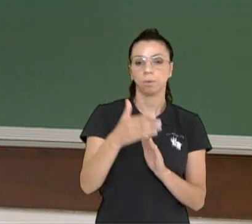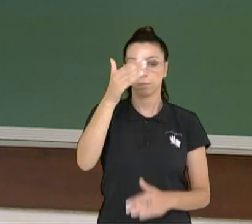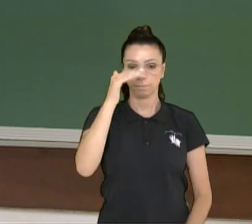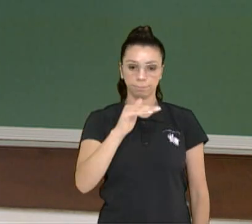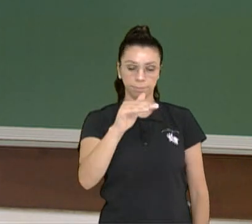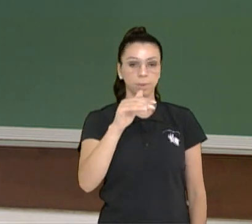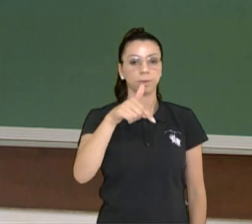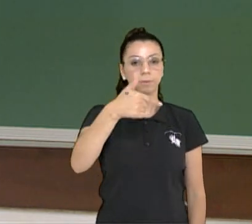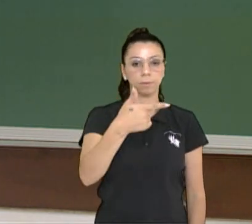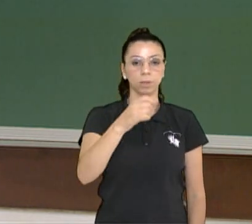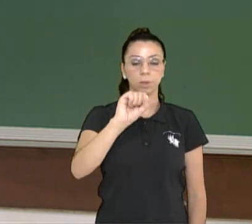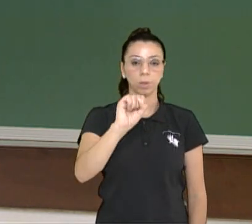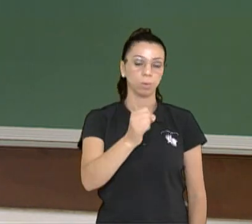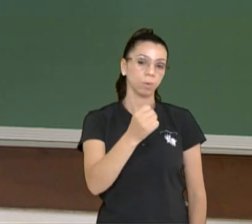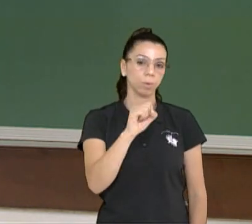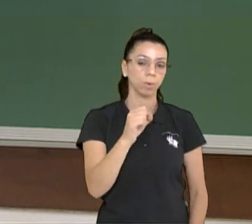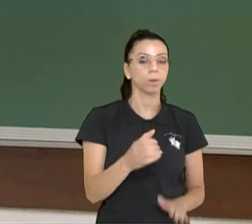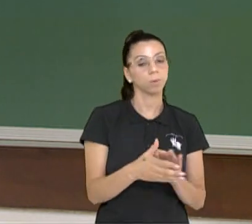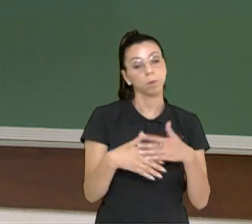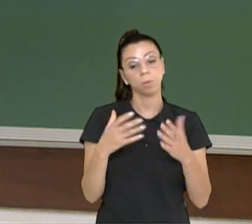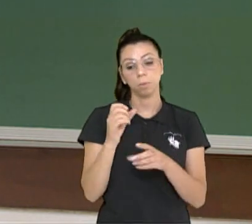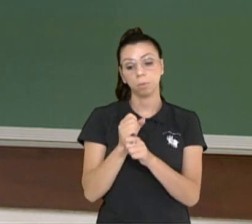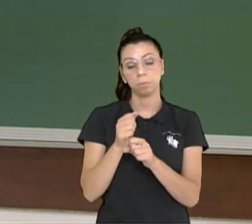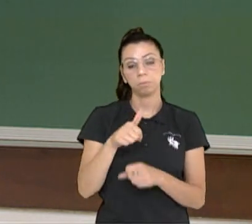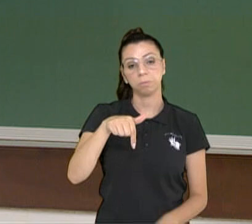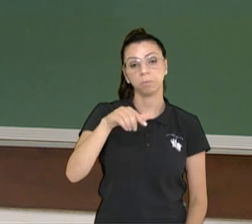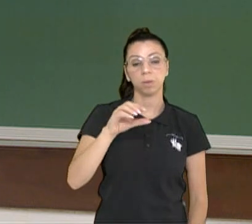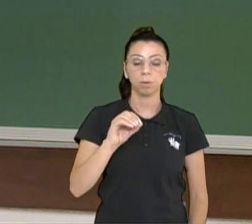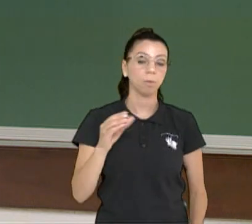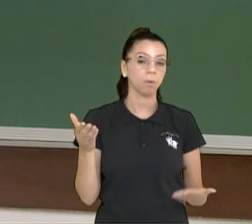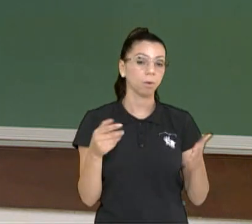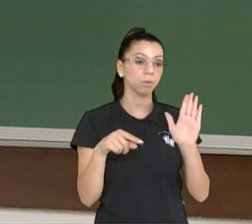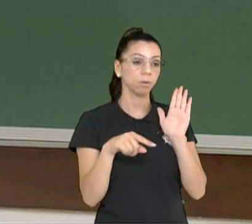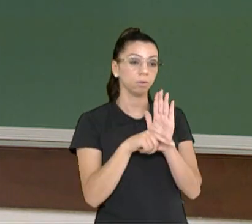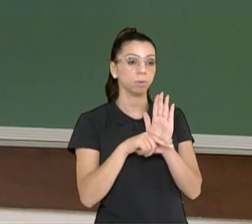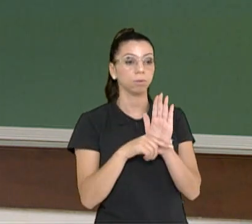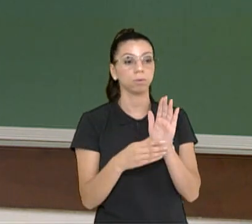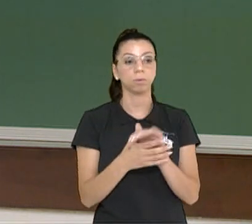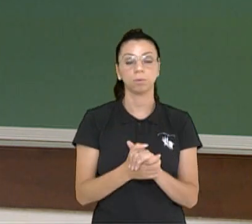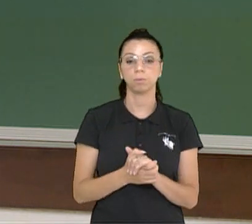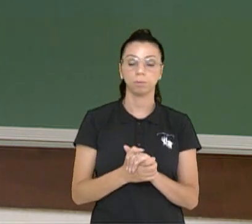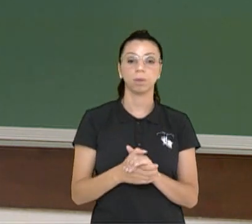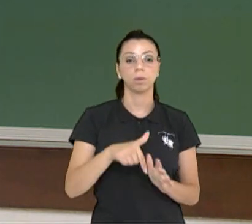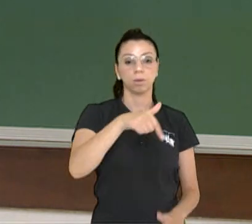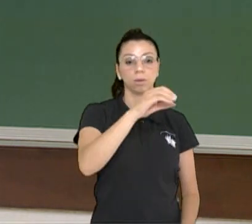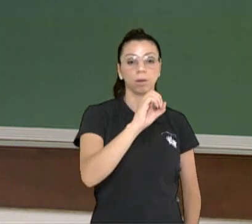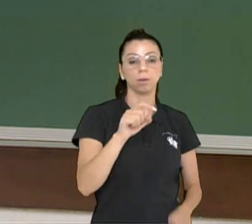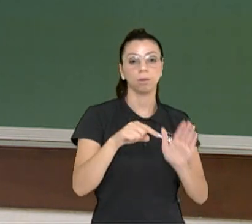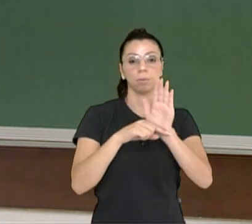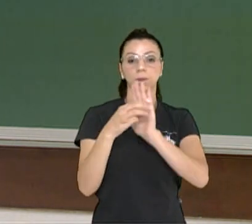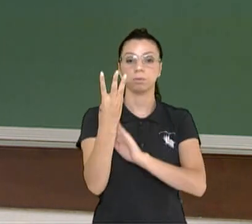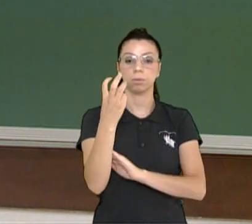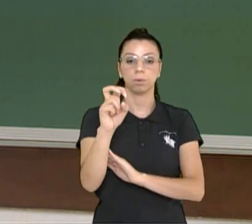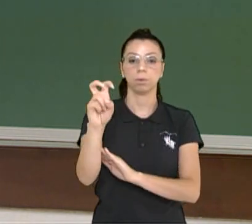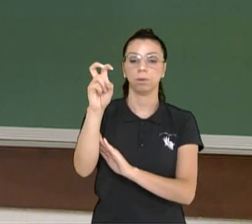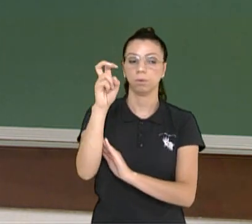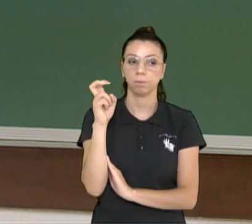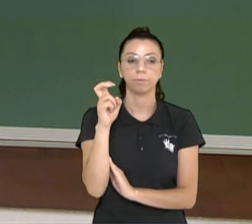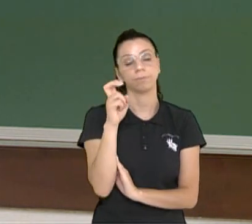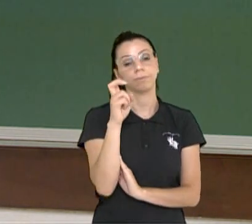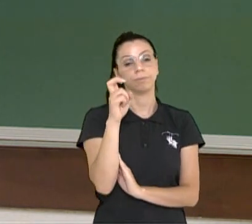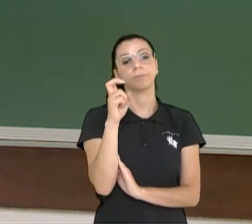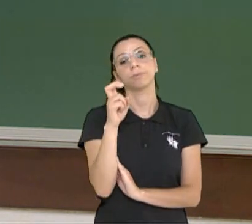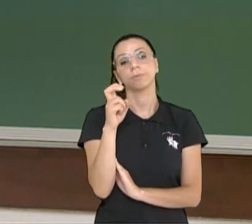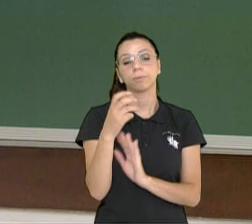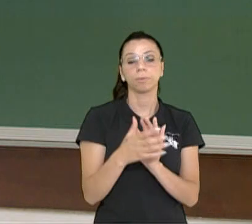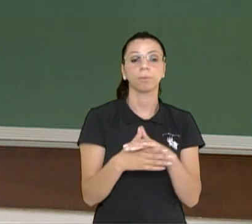é 70. Então, eu subtraio de 70 os 35 e os 28 e eu chego de que o número de alunas que está na faixa entre os